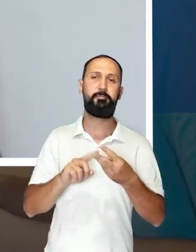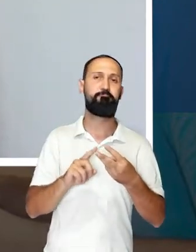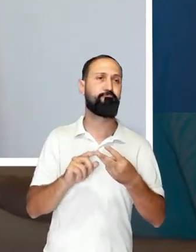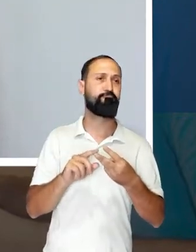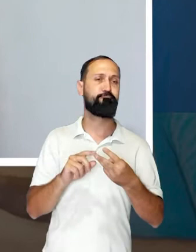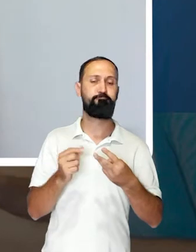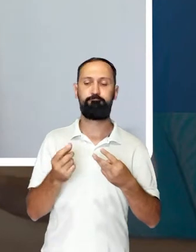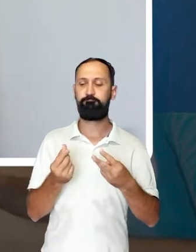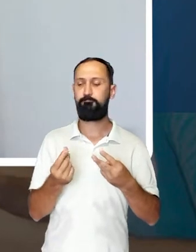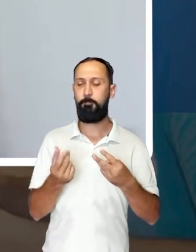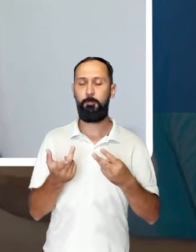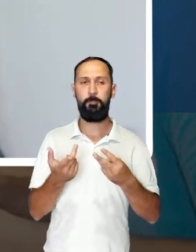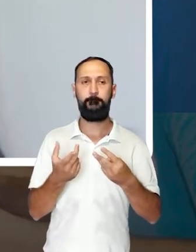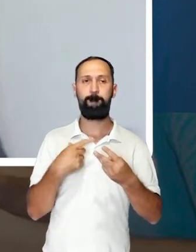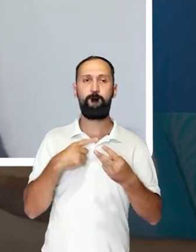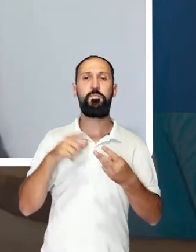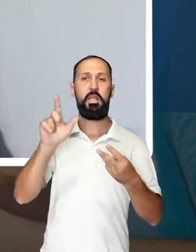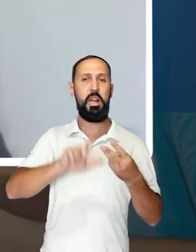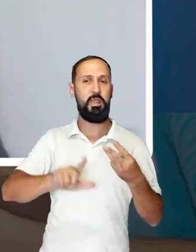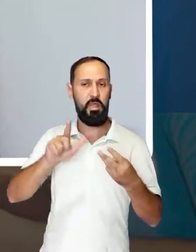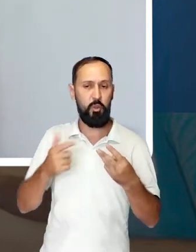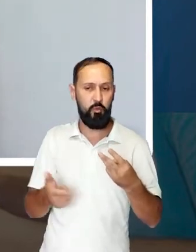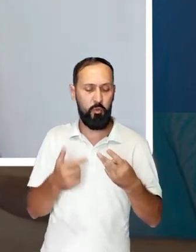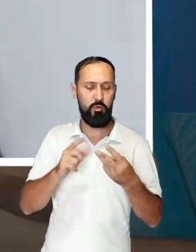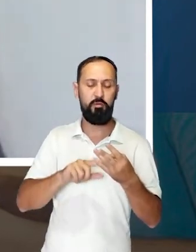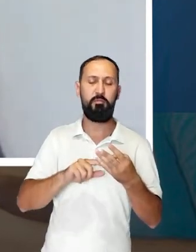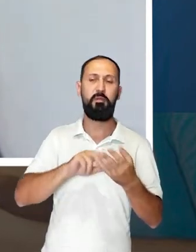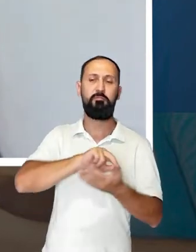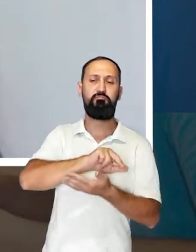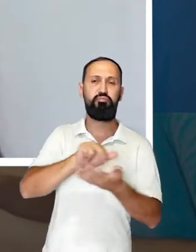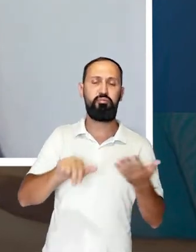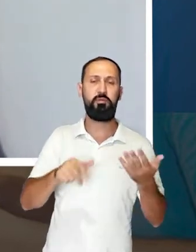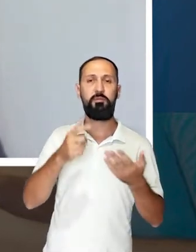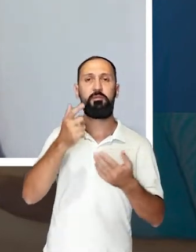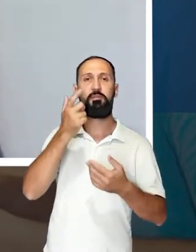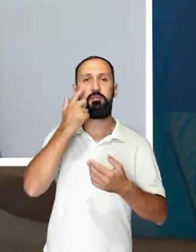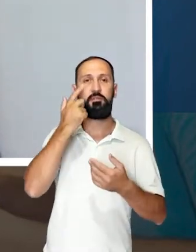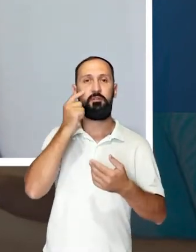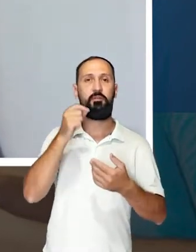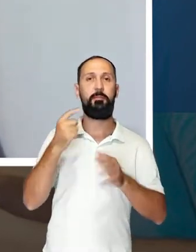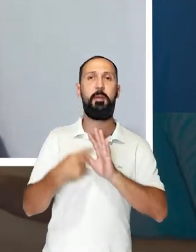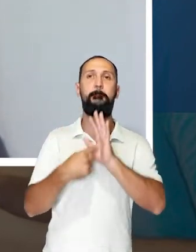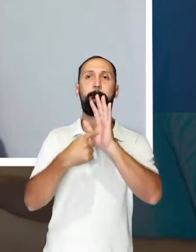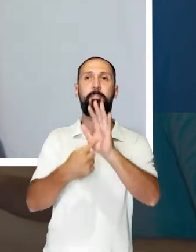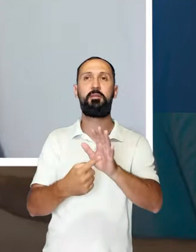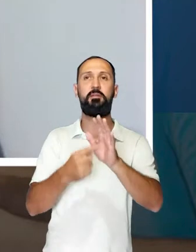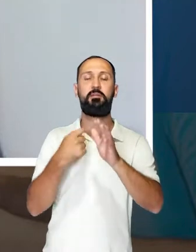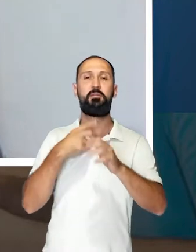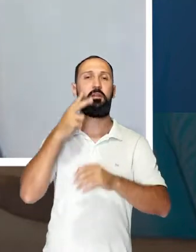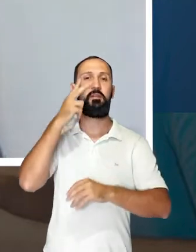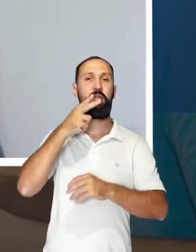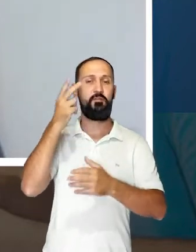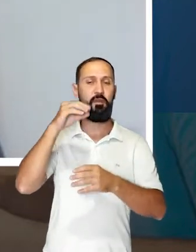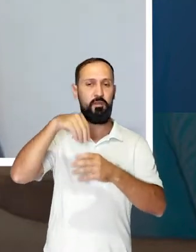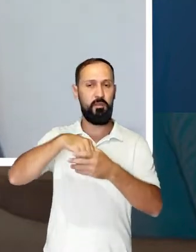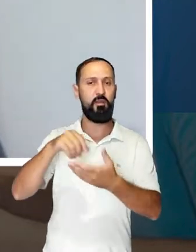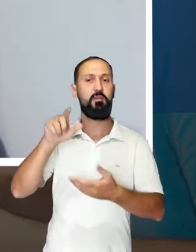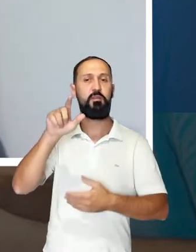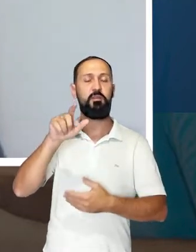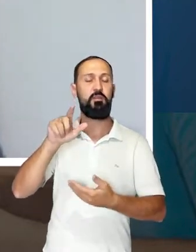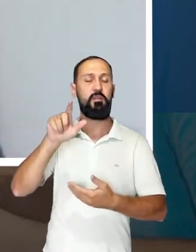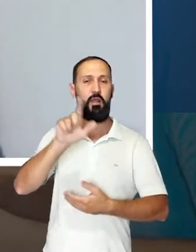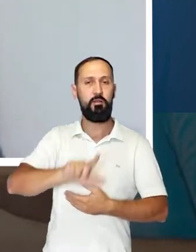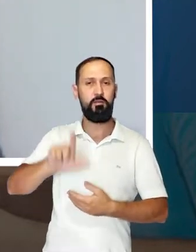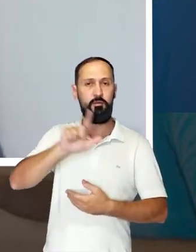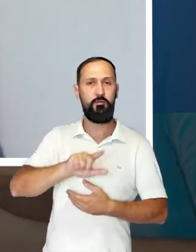geografia, de literatura, né? Tem muita coisa. Tanto é que você viu lá a minha apresentação sobre o vinho na